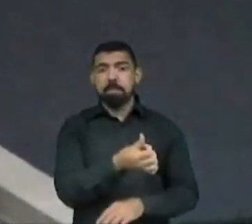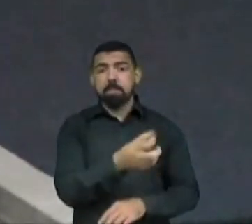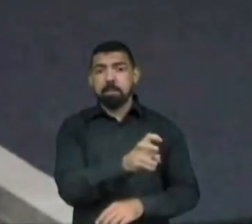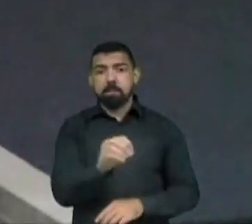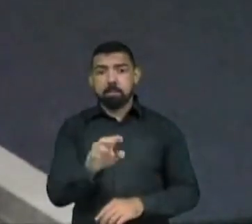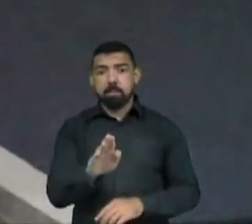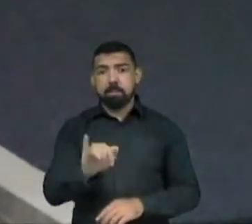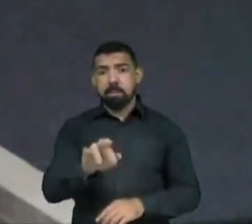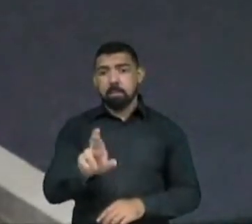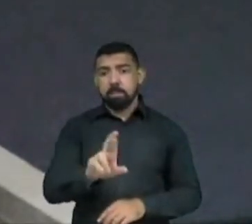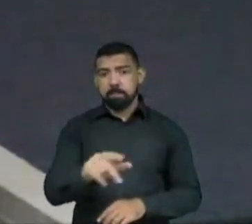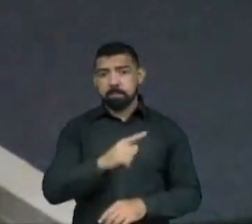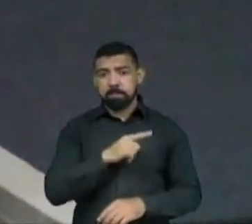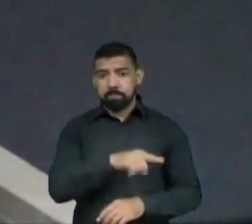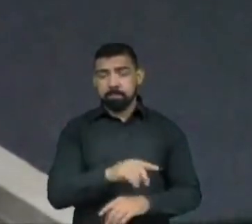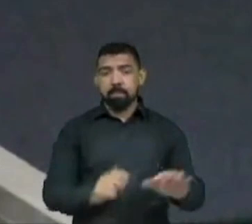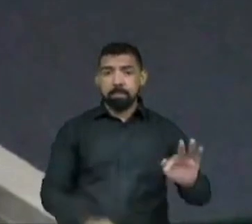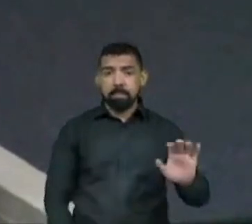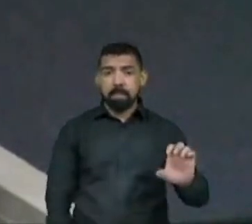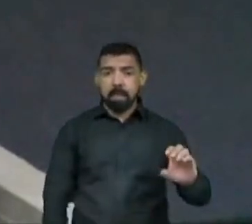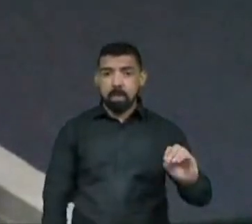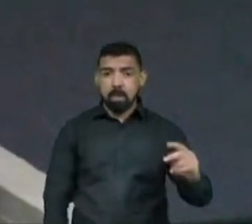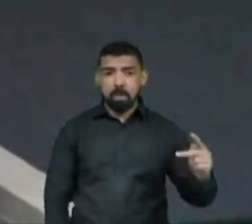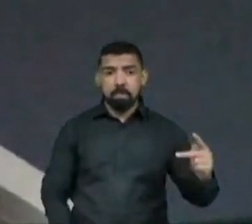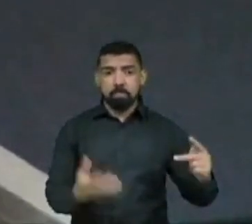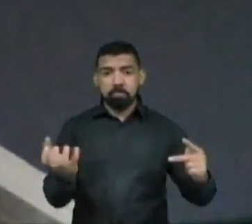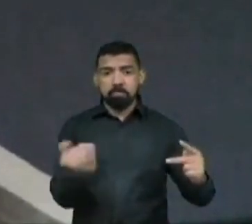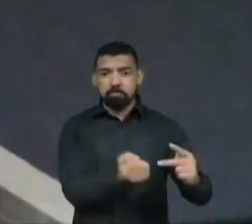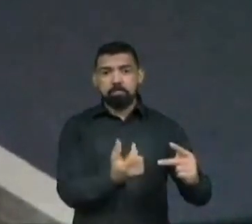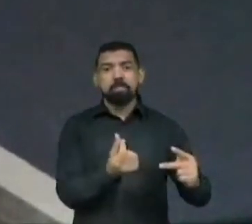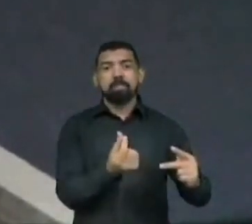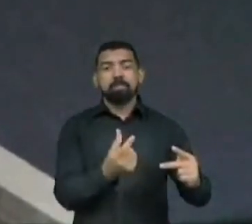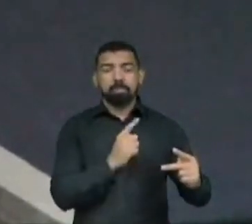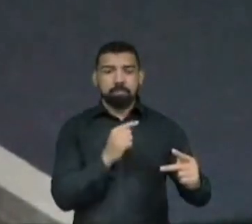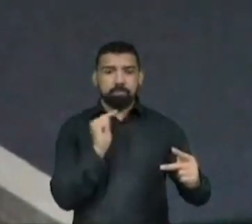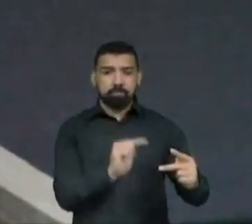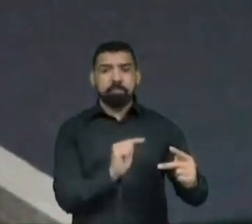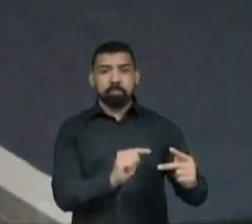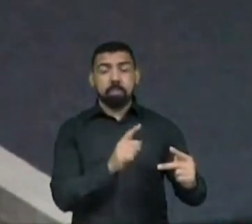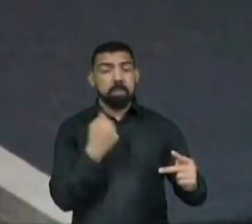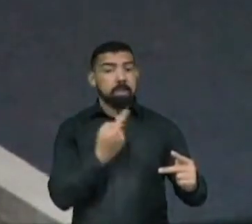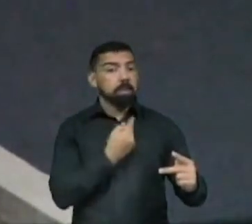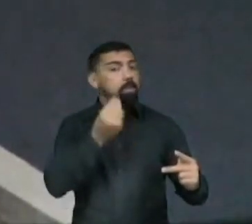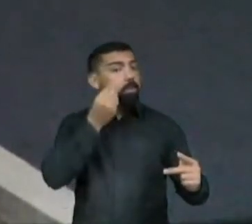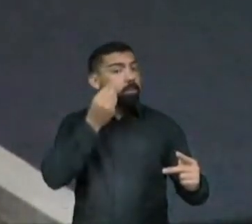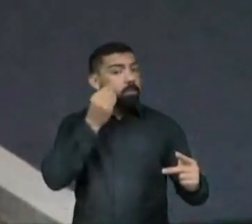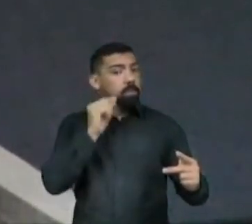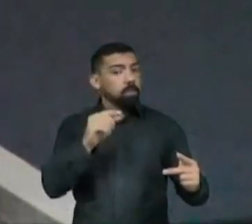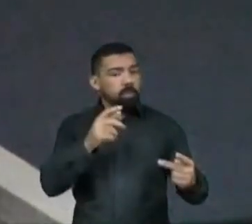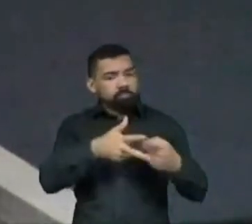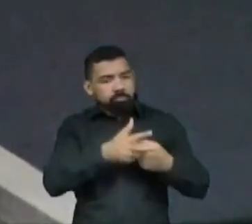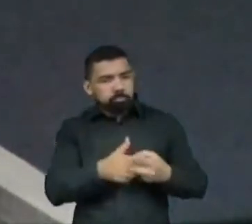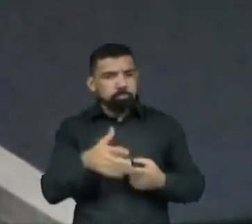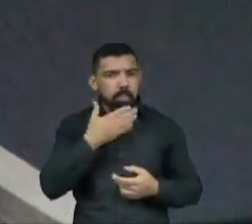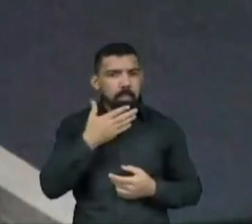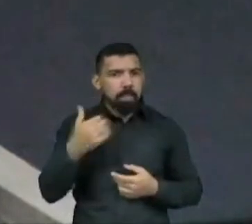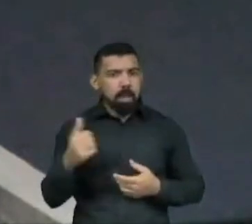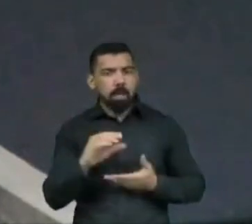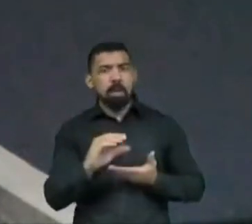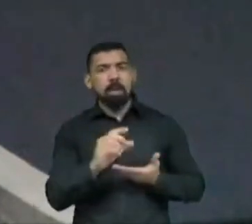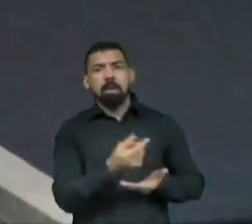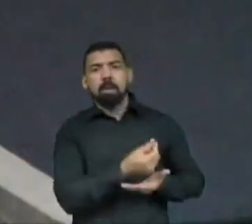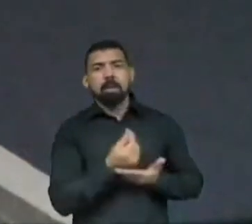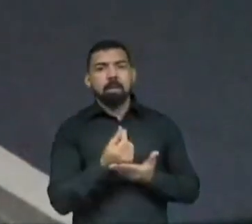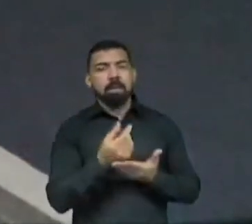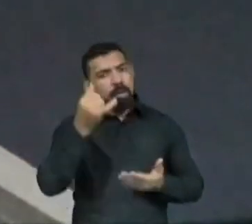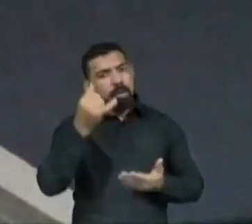milhões que o FECOP arrecada, tem por destinação, e eu acho que a gente podia explorar melhor a destinação desses recursos do FECOP para evitar que a gente